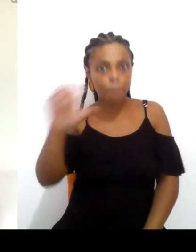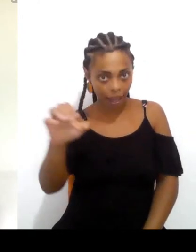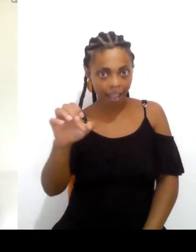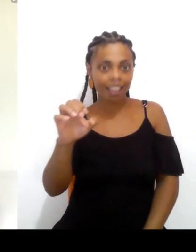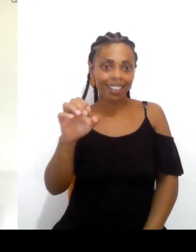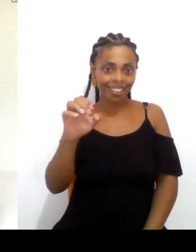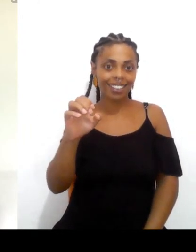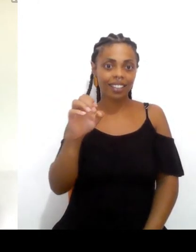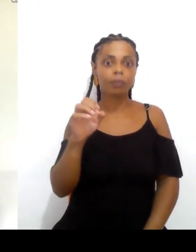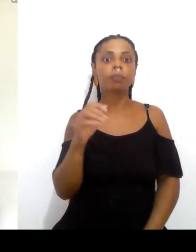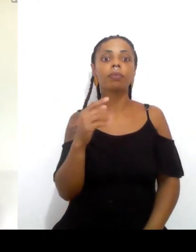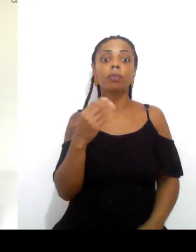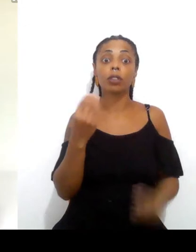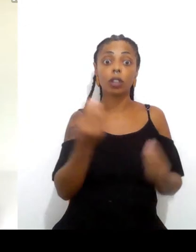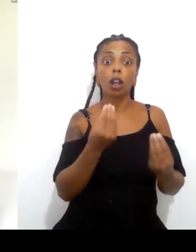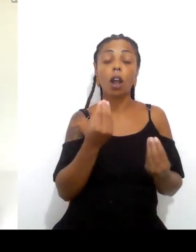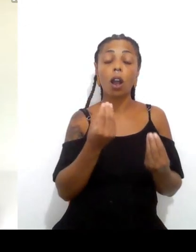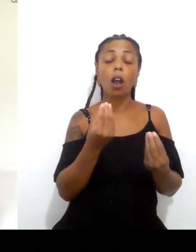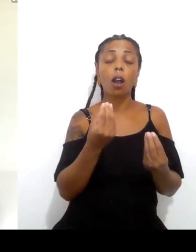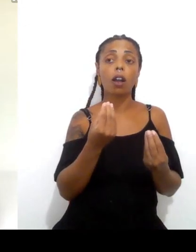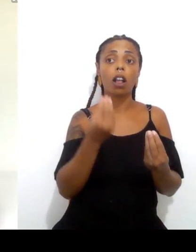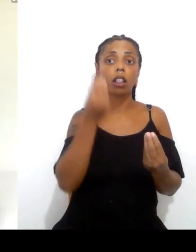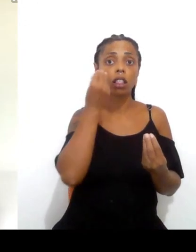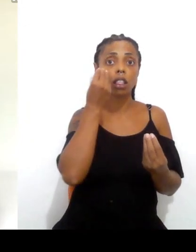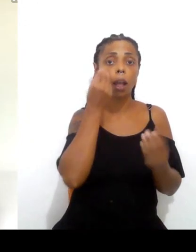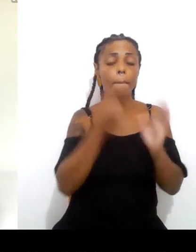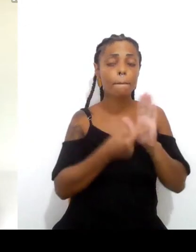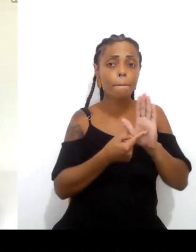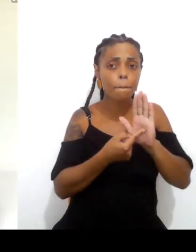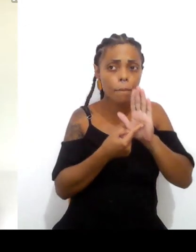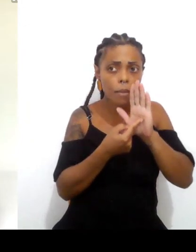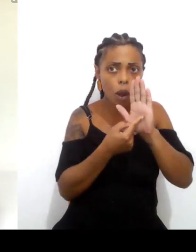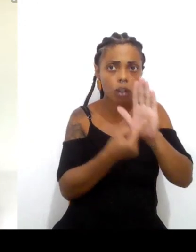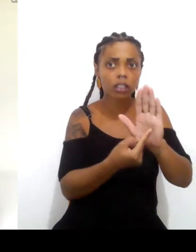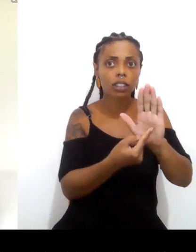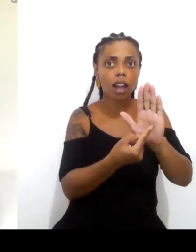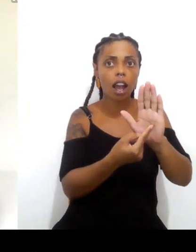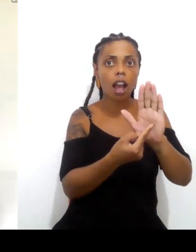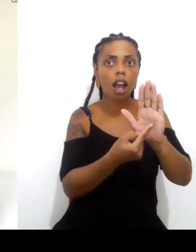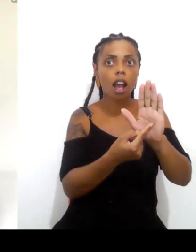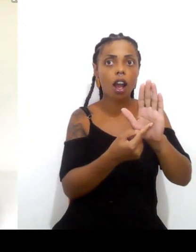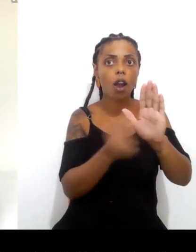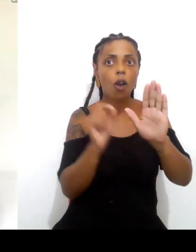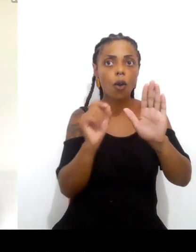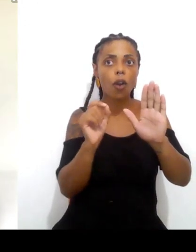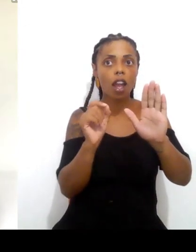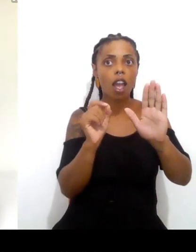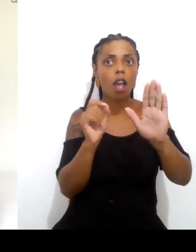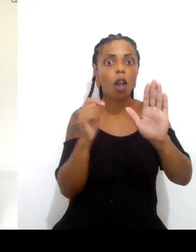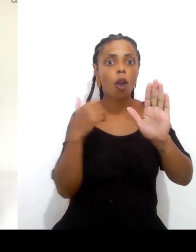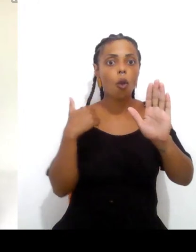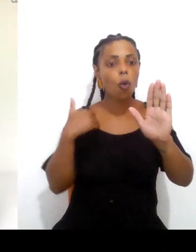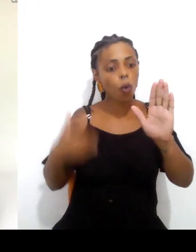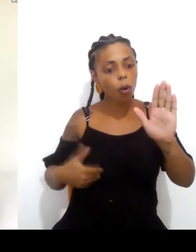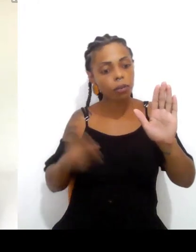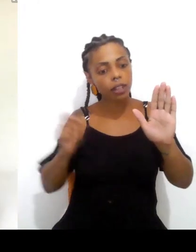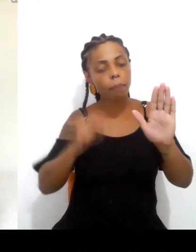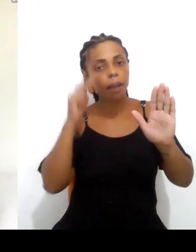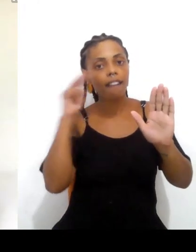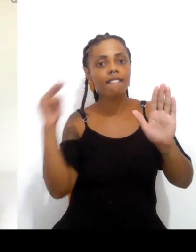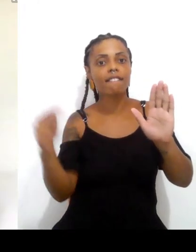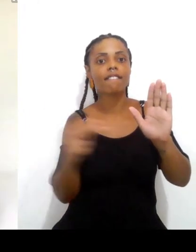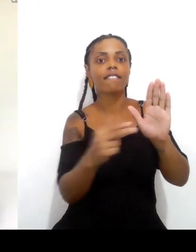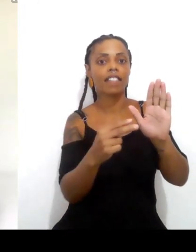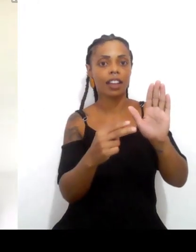tornar visível ao corpo que vê aquilo que é o corpo que vive ocorre aqui